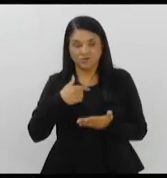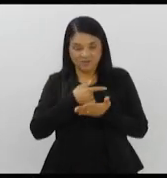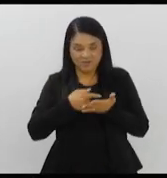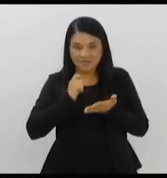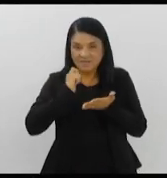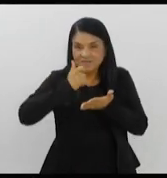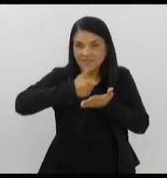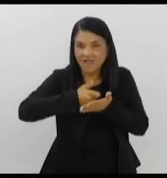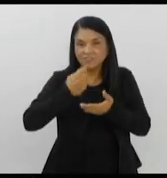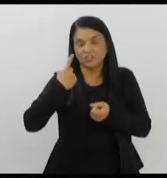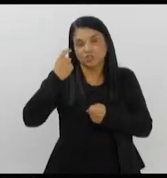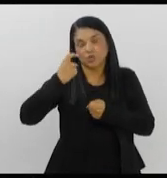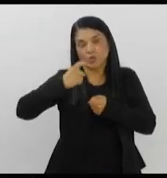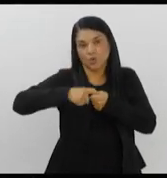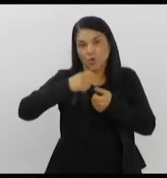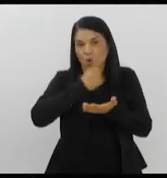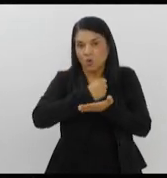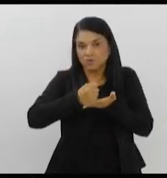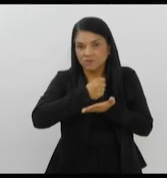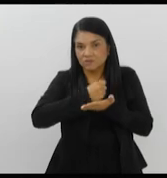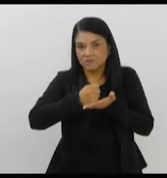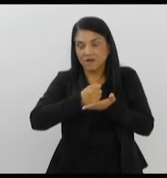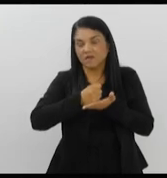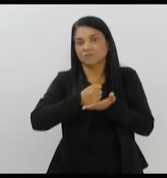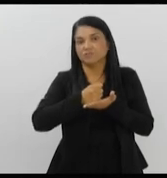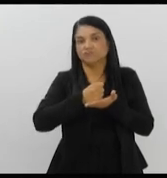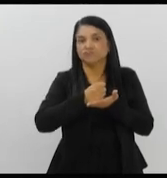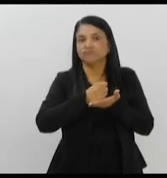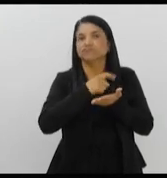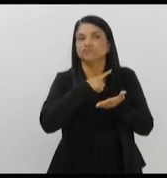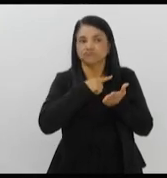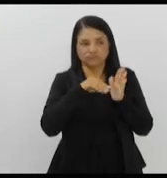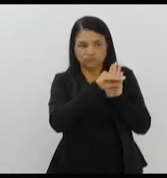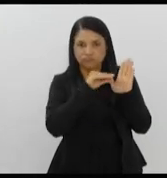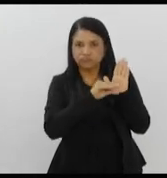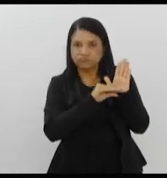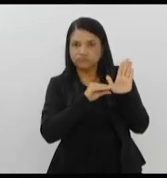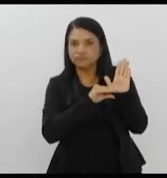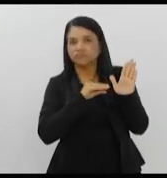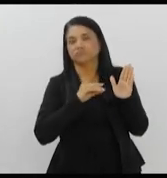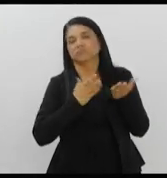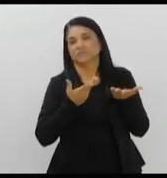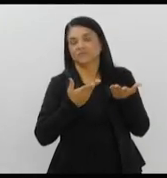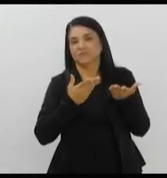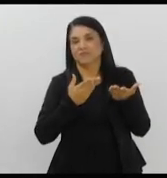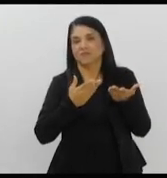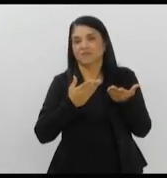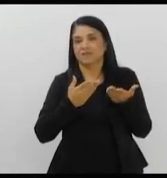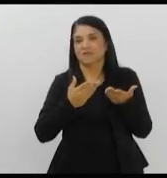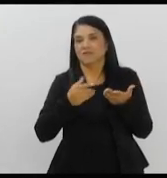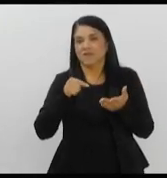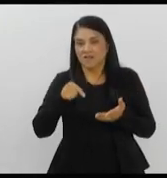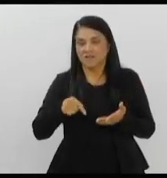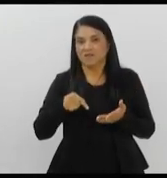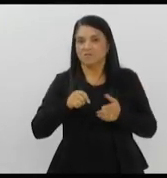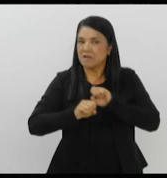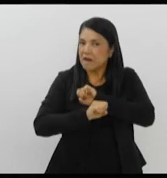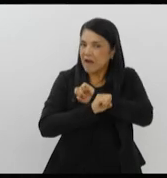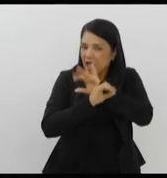de concessão está estabelecido em contrato e não pode ser acima. E aqui é um caso crasso,